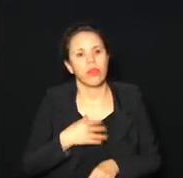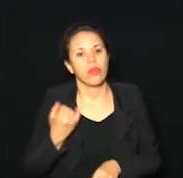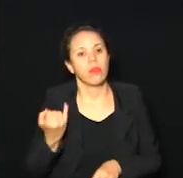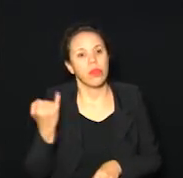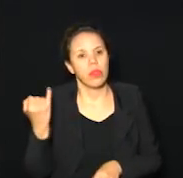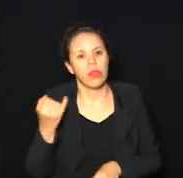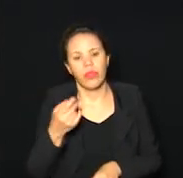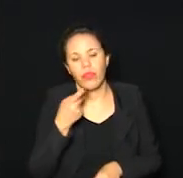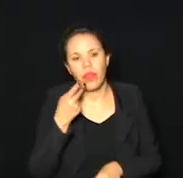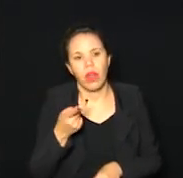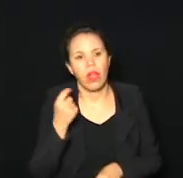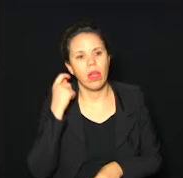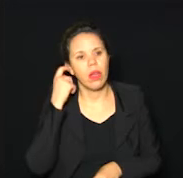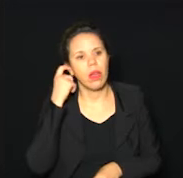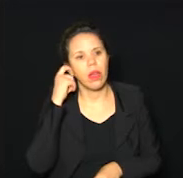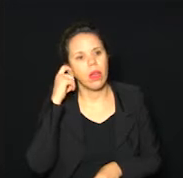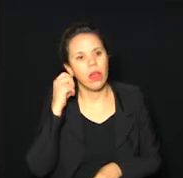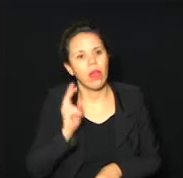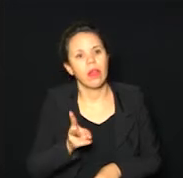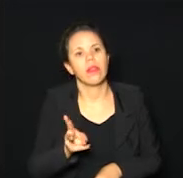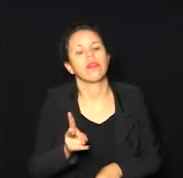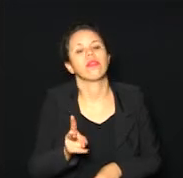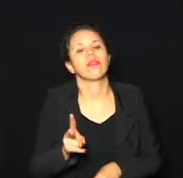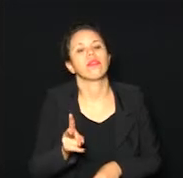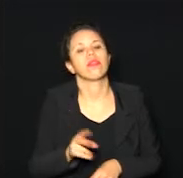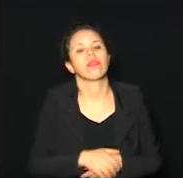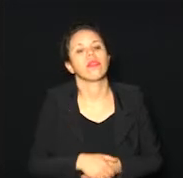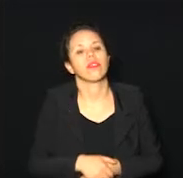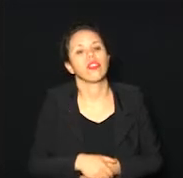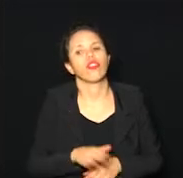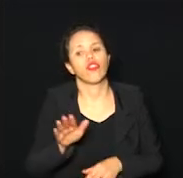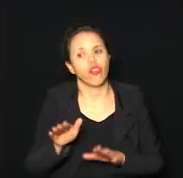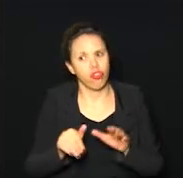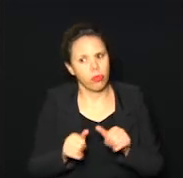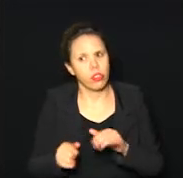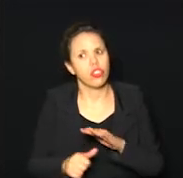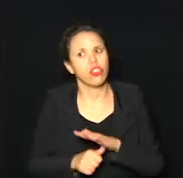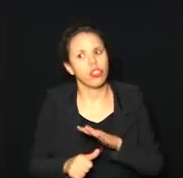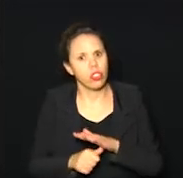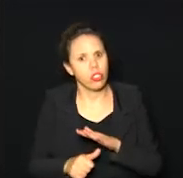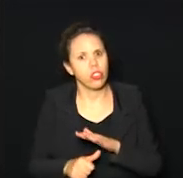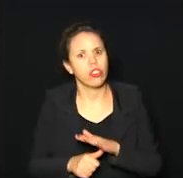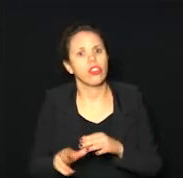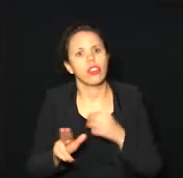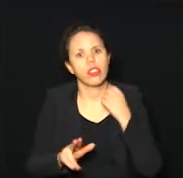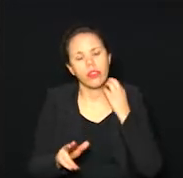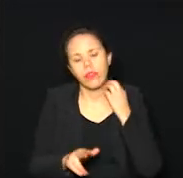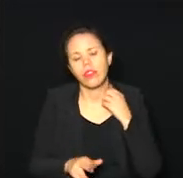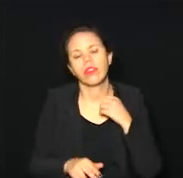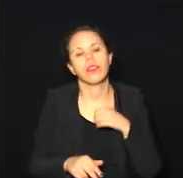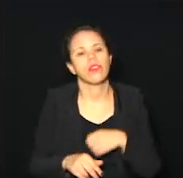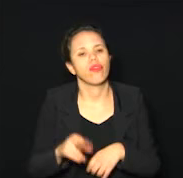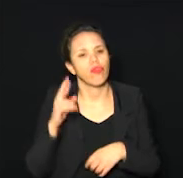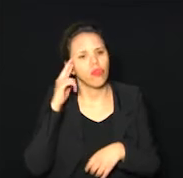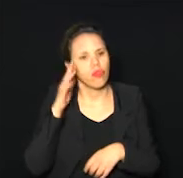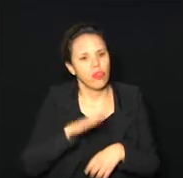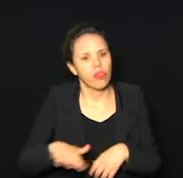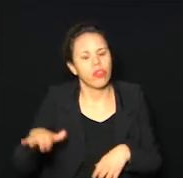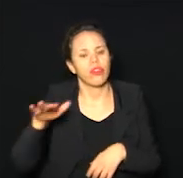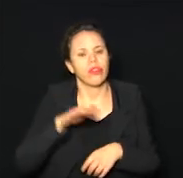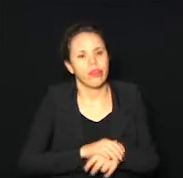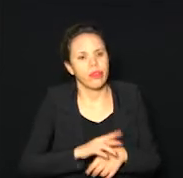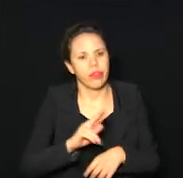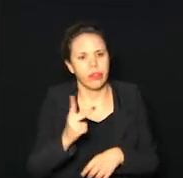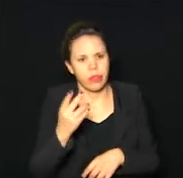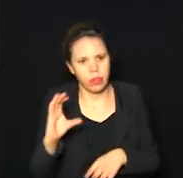importância que a gente vai continuar chamando a reitoria da universidade, chamando a superintendência do HC,